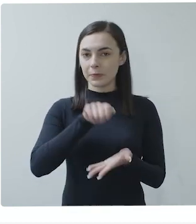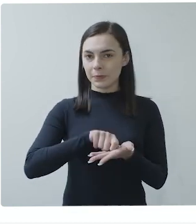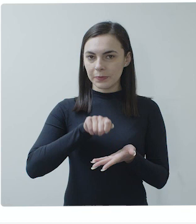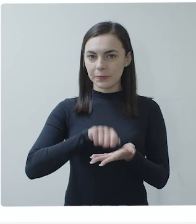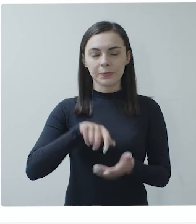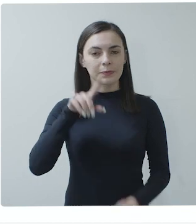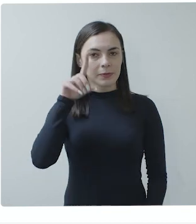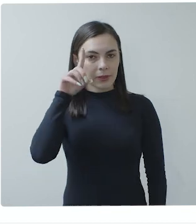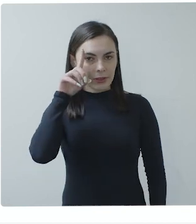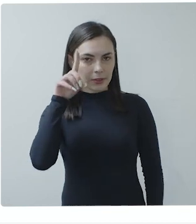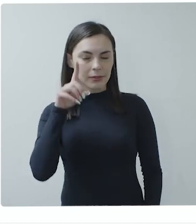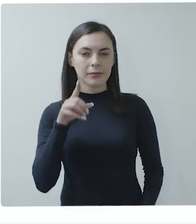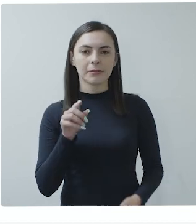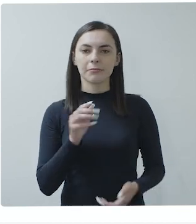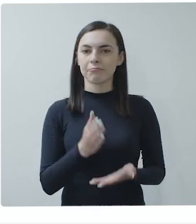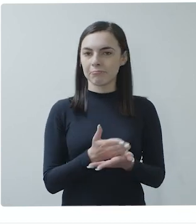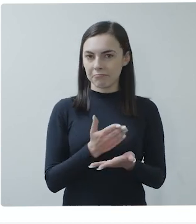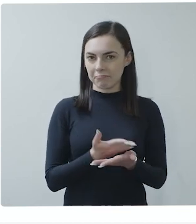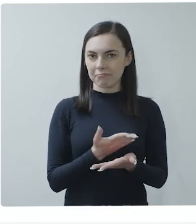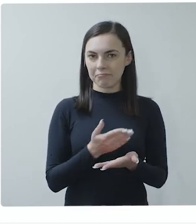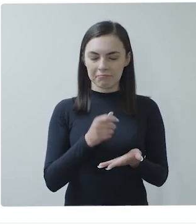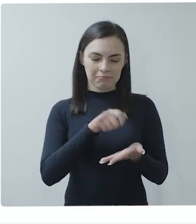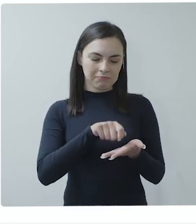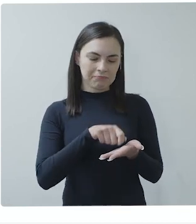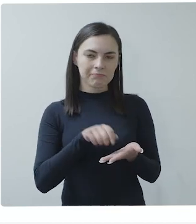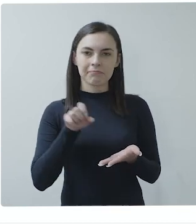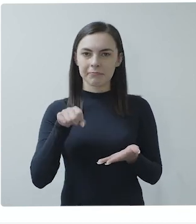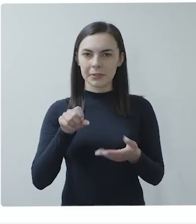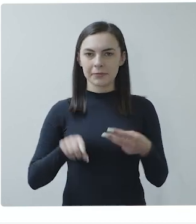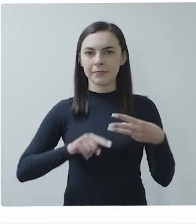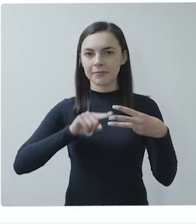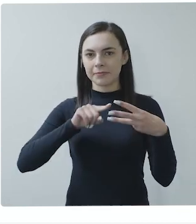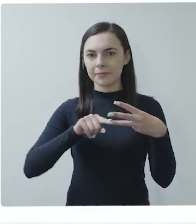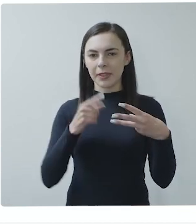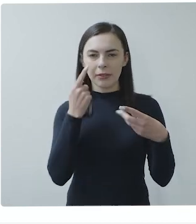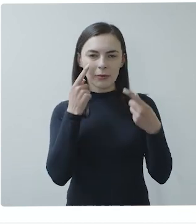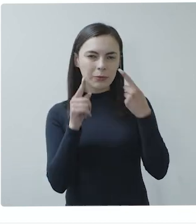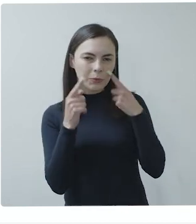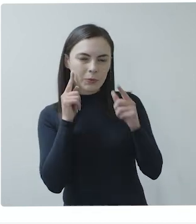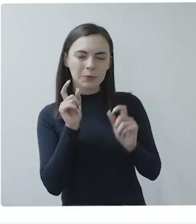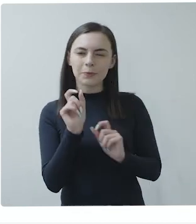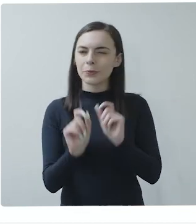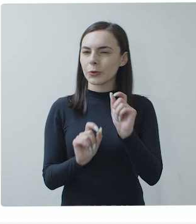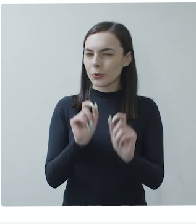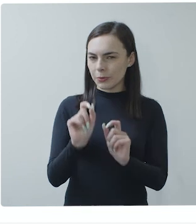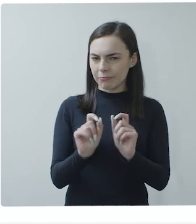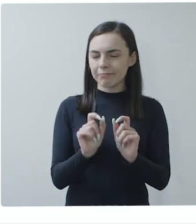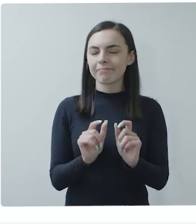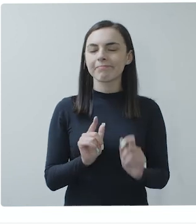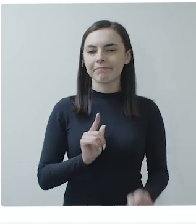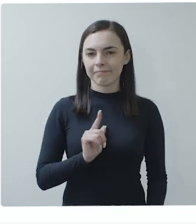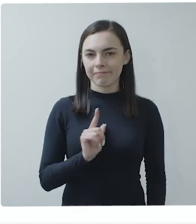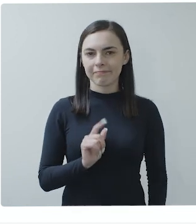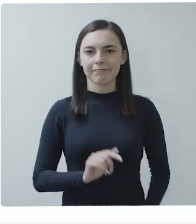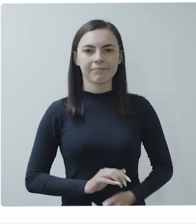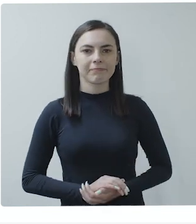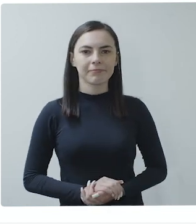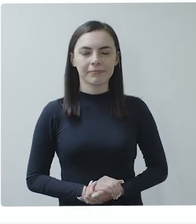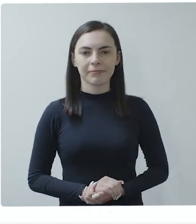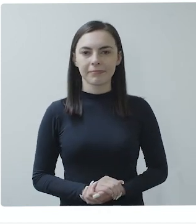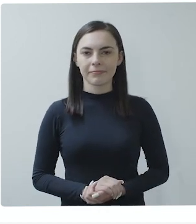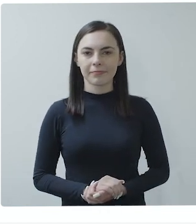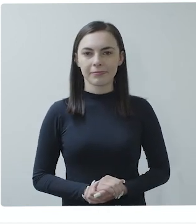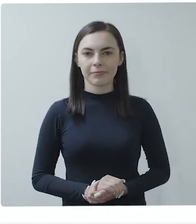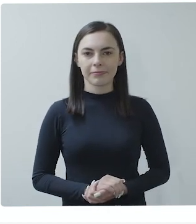Fizemos o registro da data no caderno, sim. Fizemos uma charada, um que é o que é, fizemos.